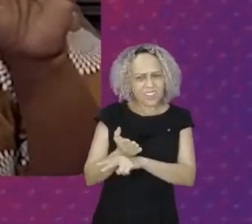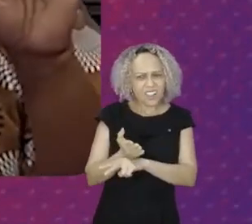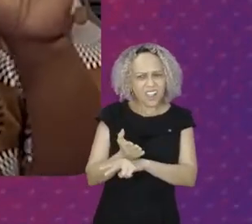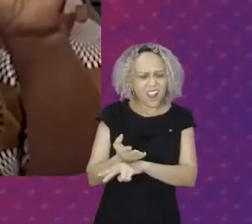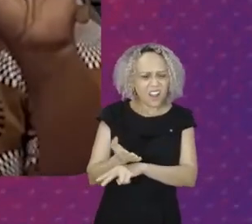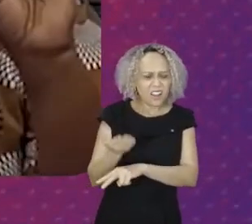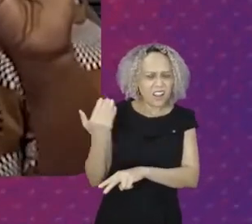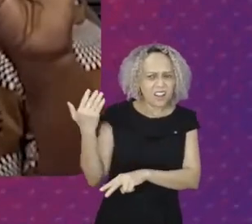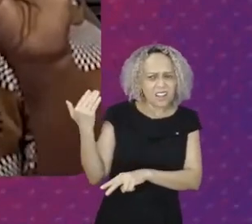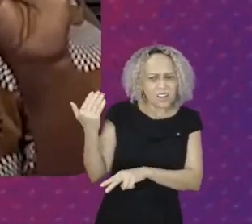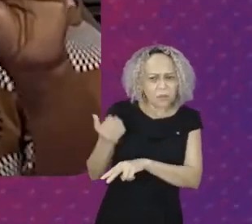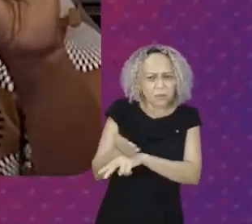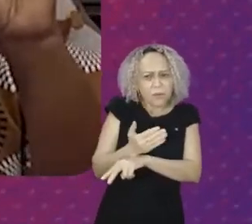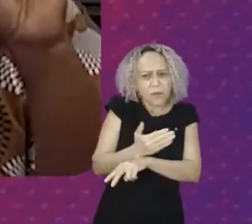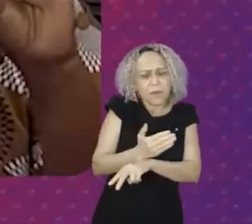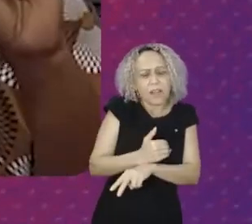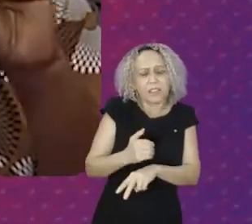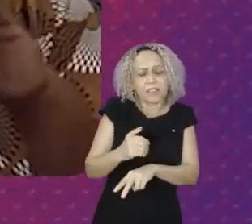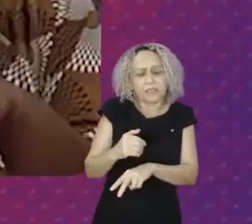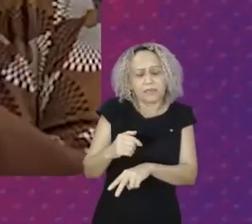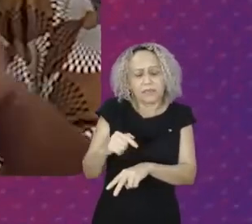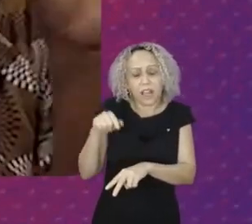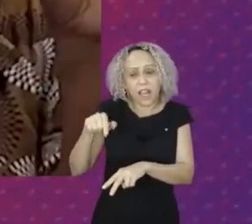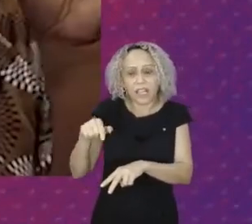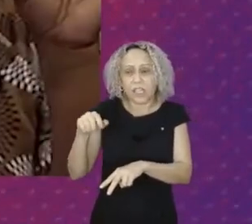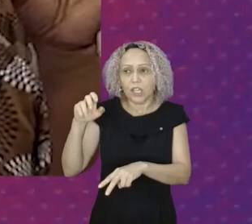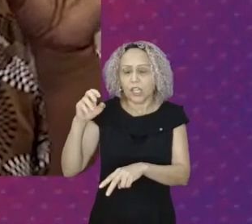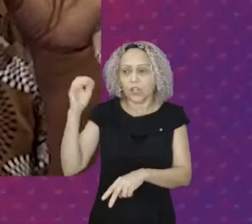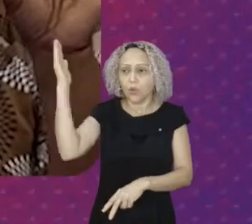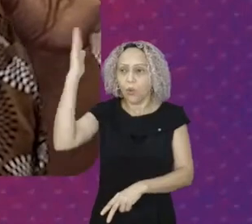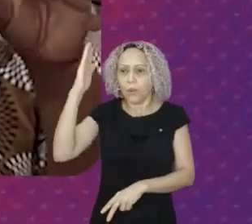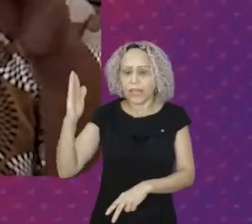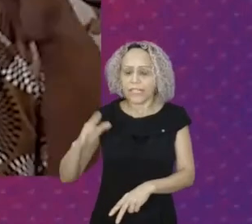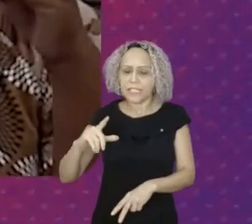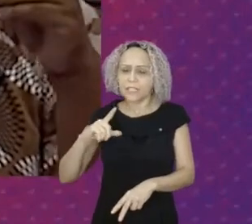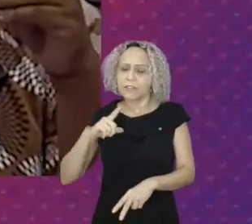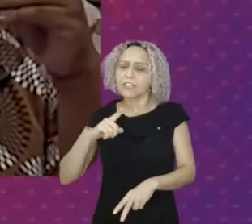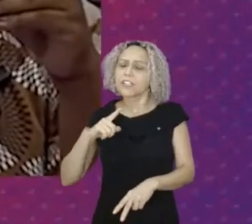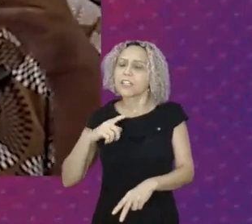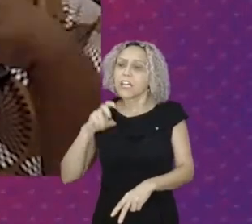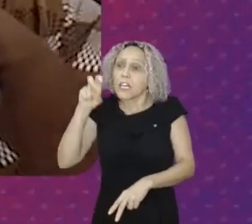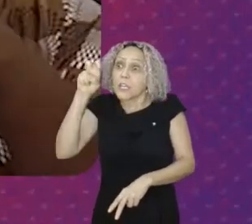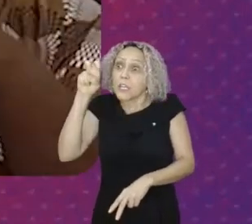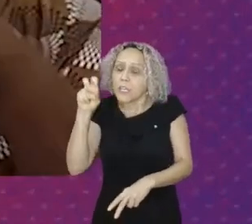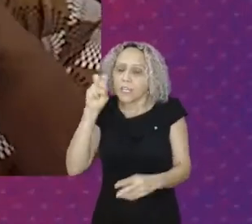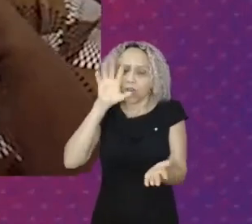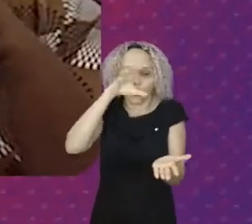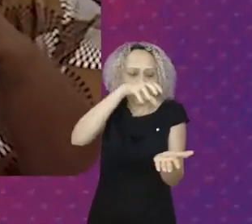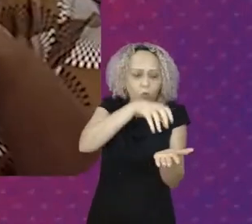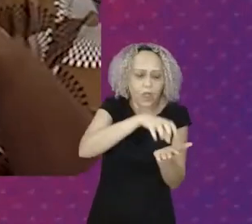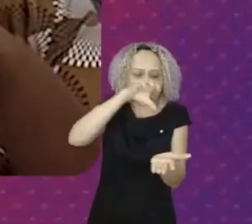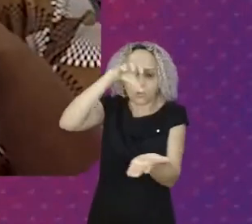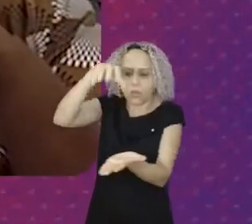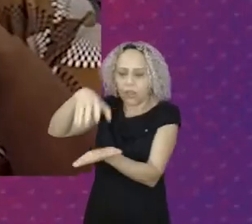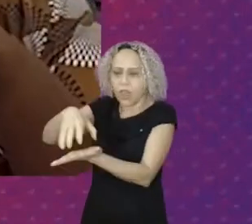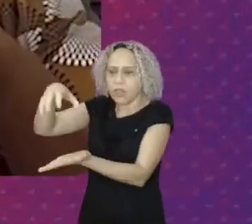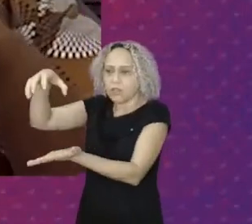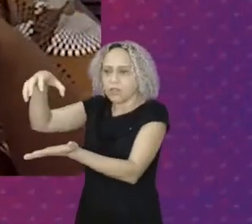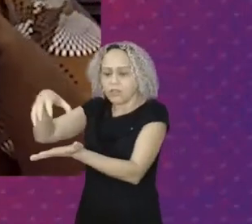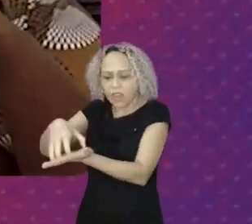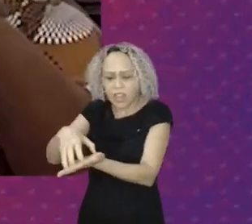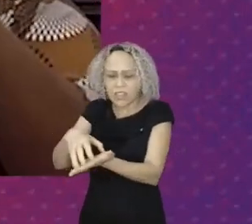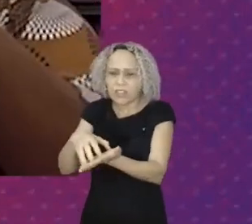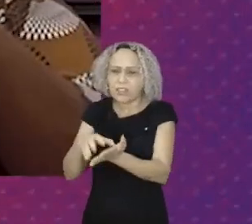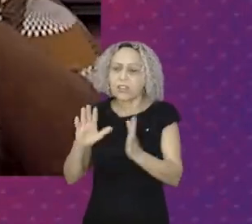africanos, apenas. E eles não tratavam de nada da educação. Só tratavam... Mas era pesquisa